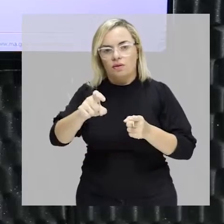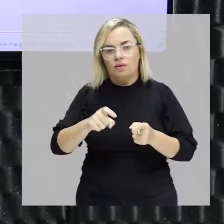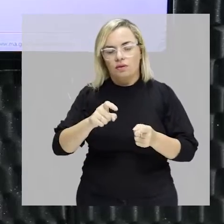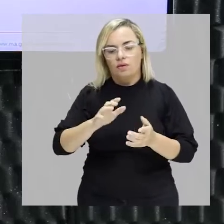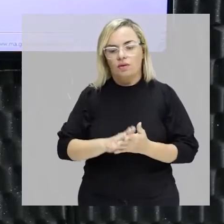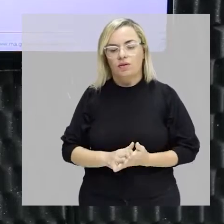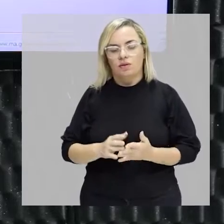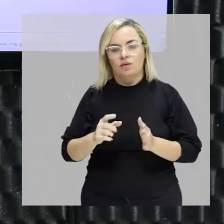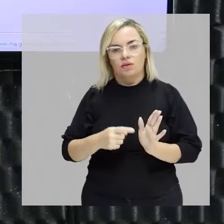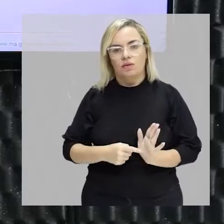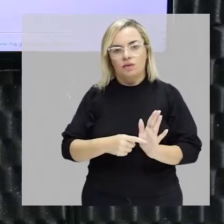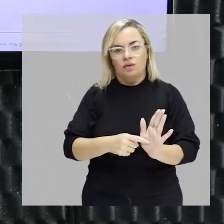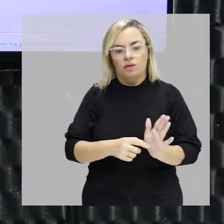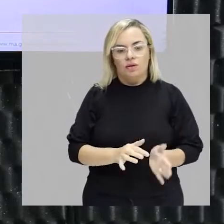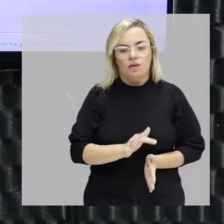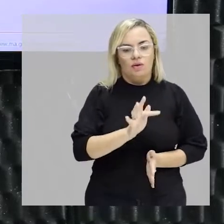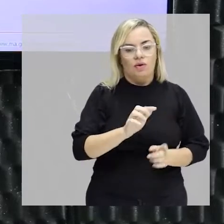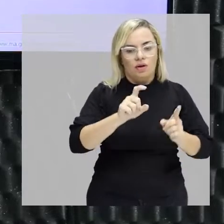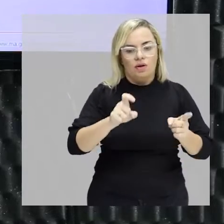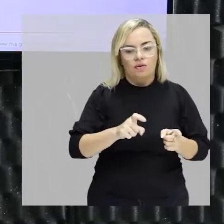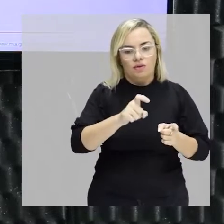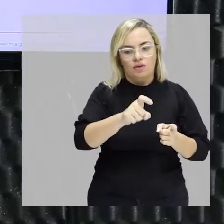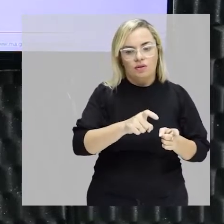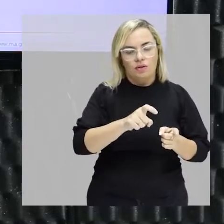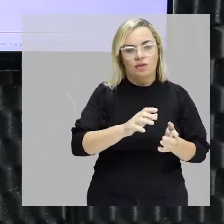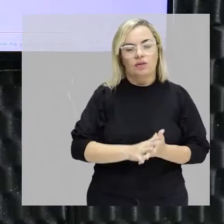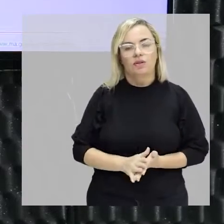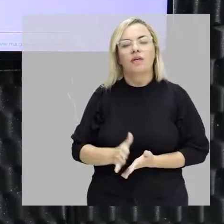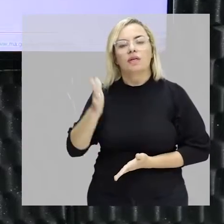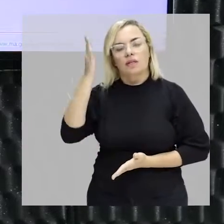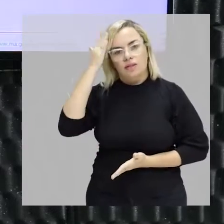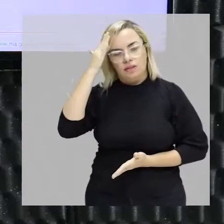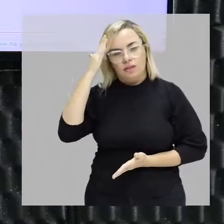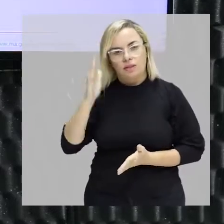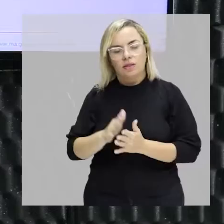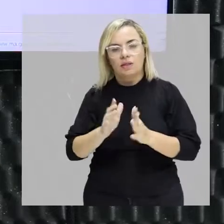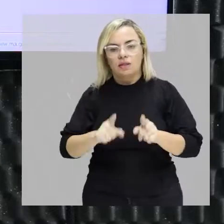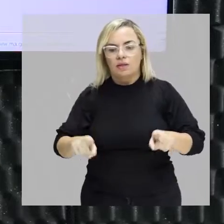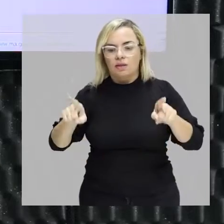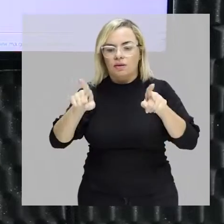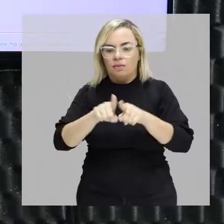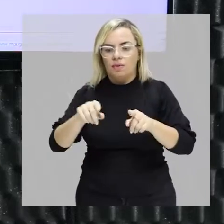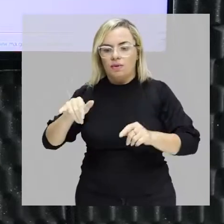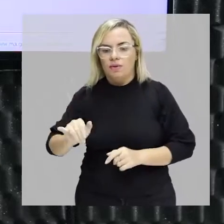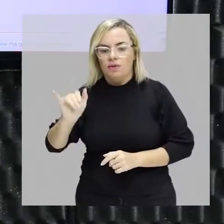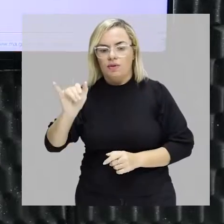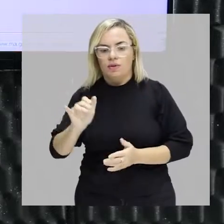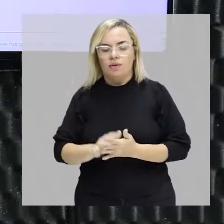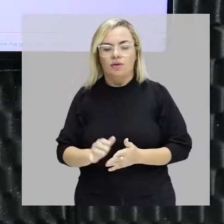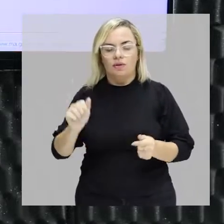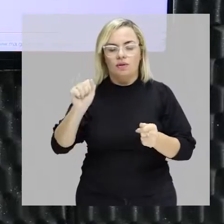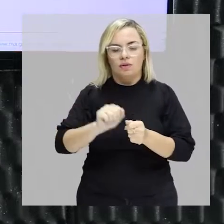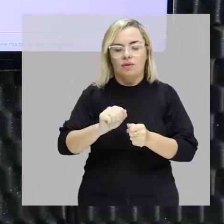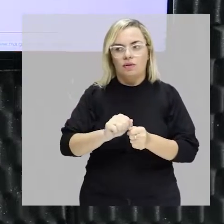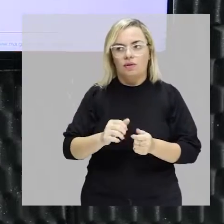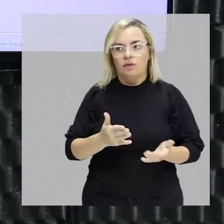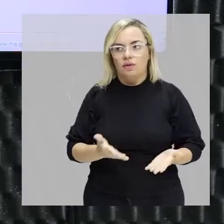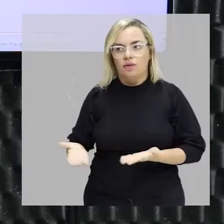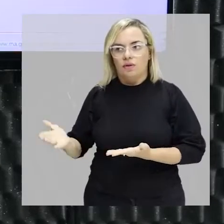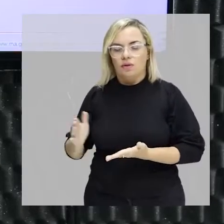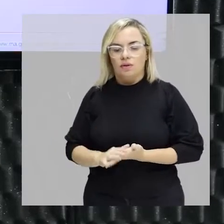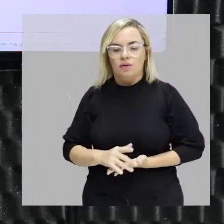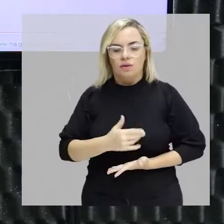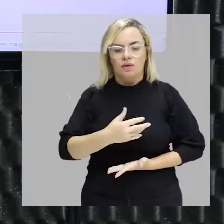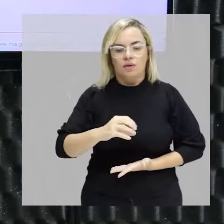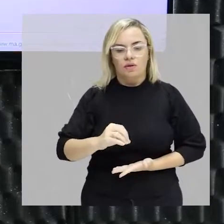aonde aparece o f de x, você já tem que entender que também é o y, tá? Então, se você fizer isso igual a zero, que está posto